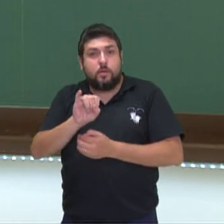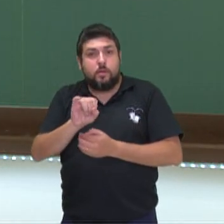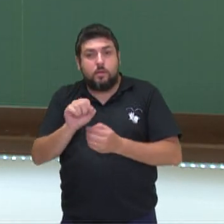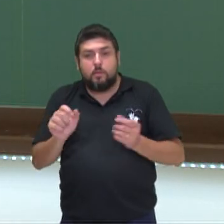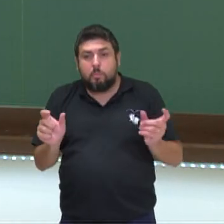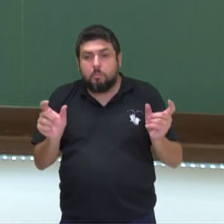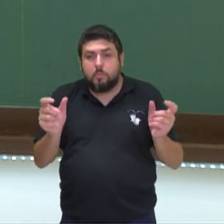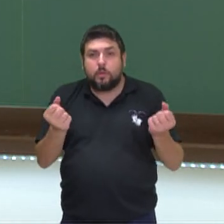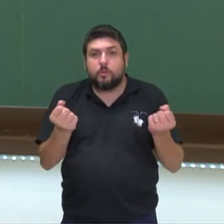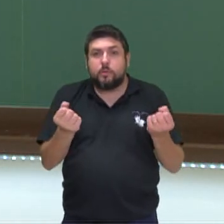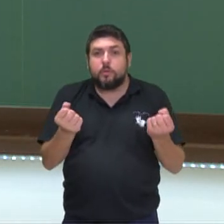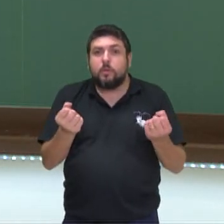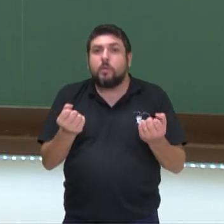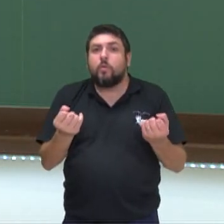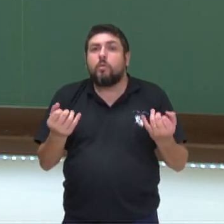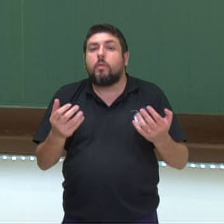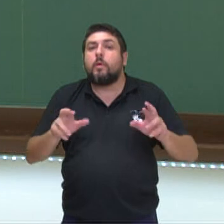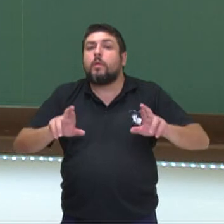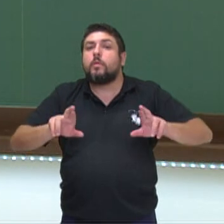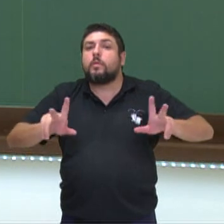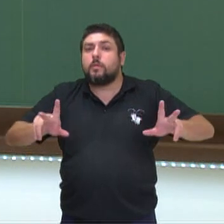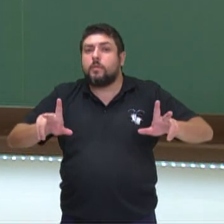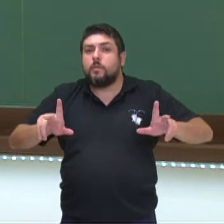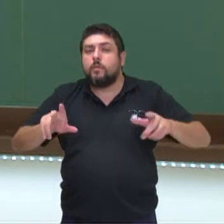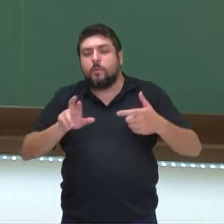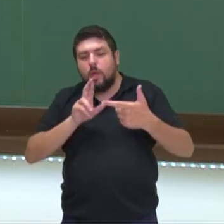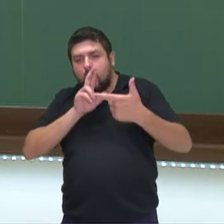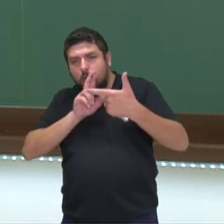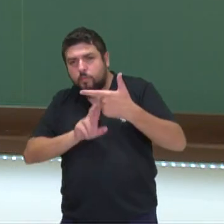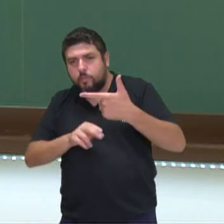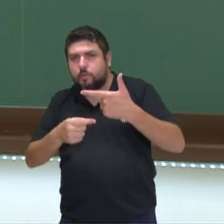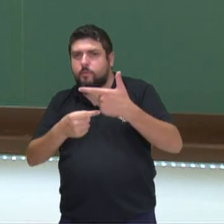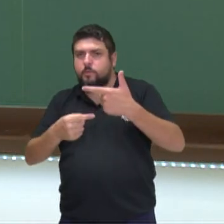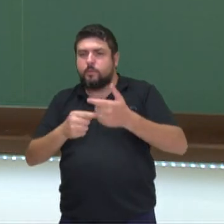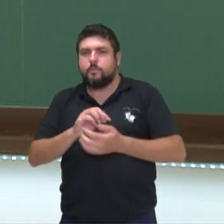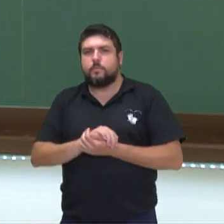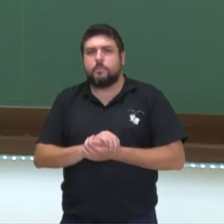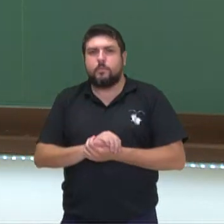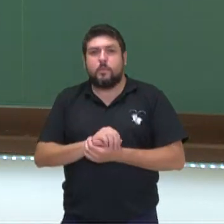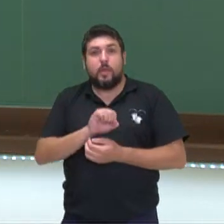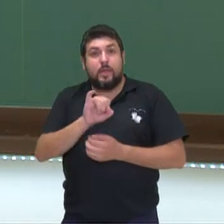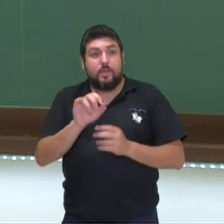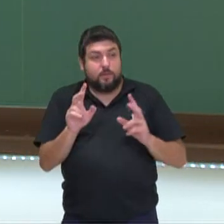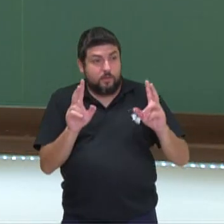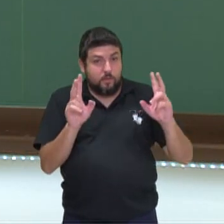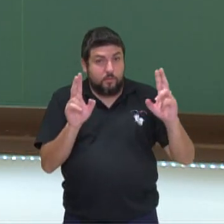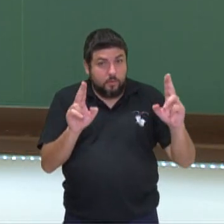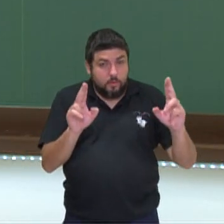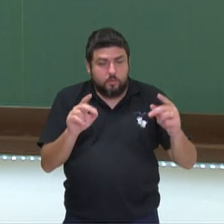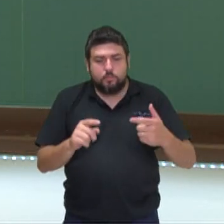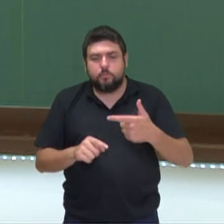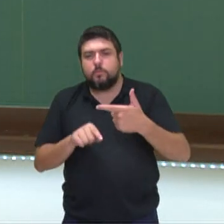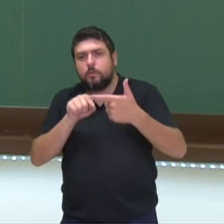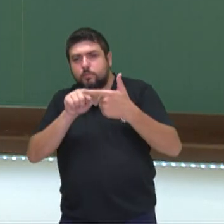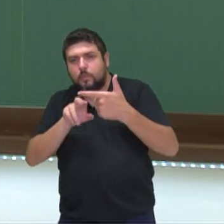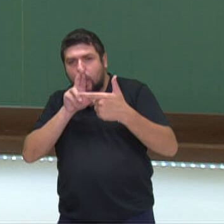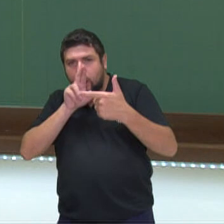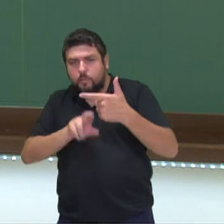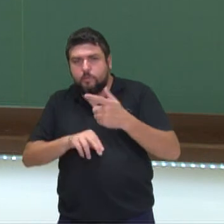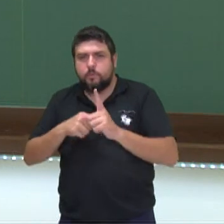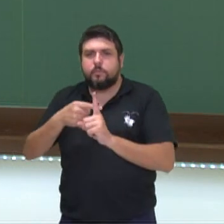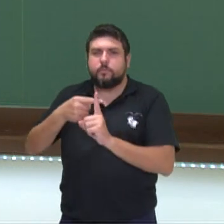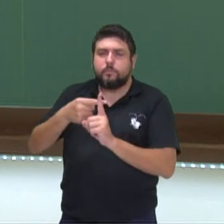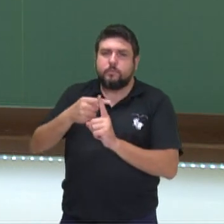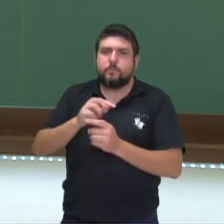fica negativo. Quando eu tenho sinais iguais, o meu resultado vai ficar positivo,